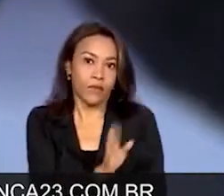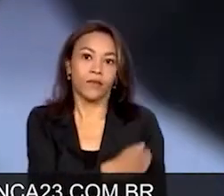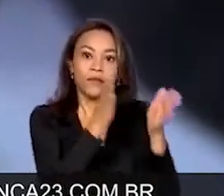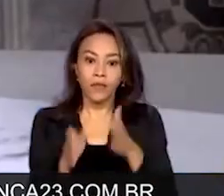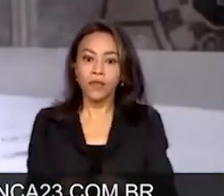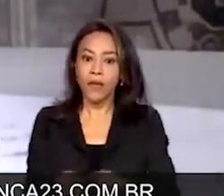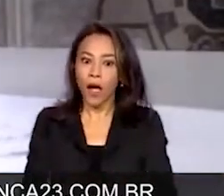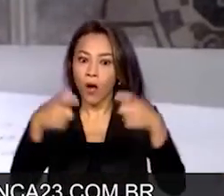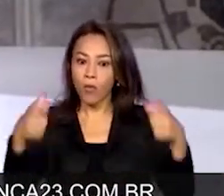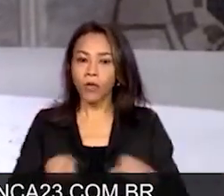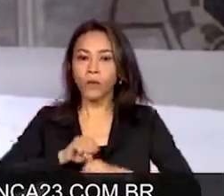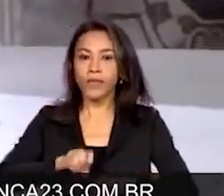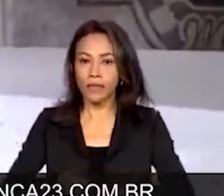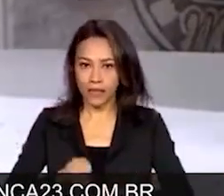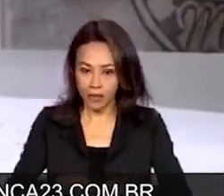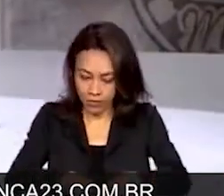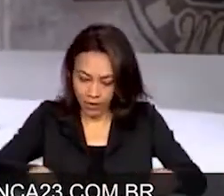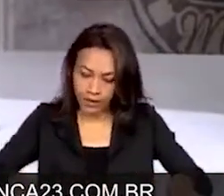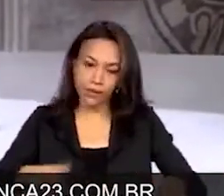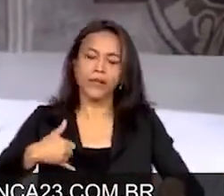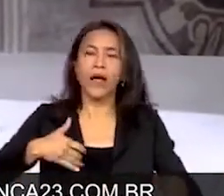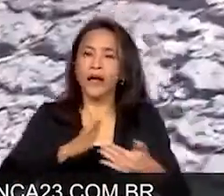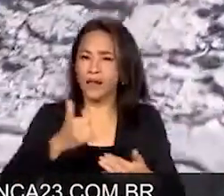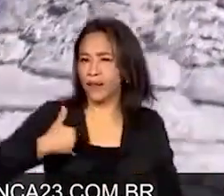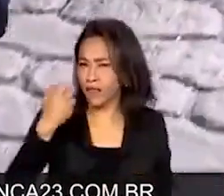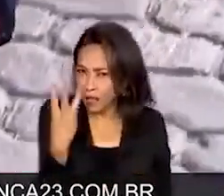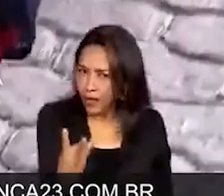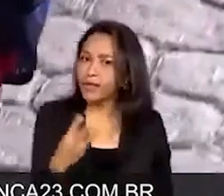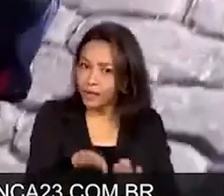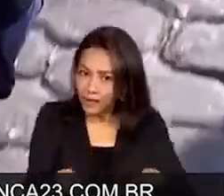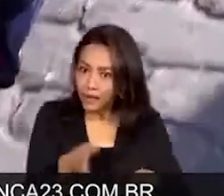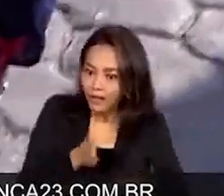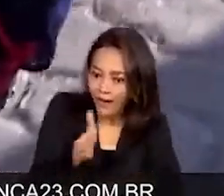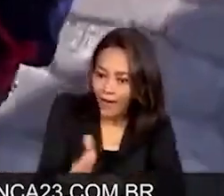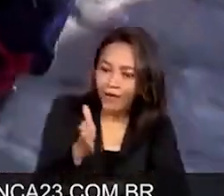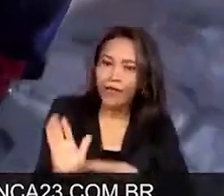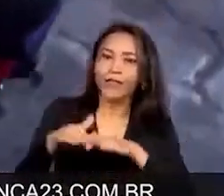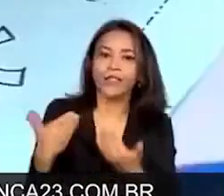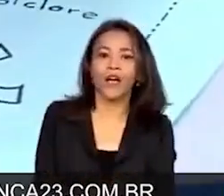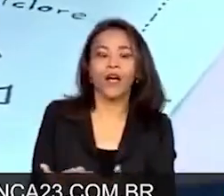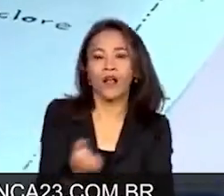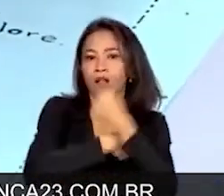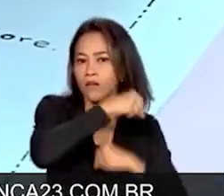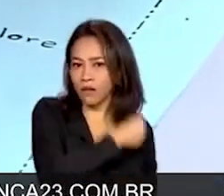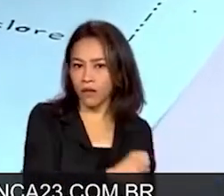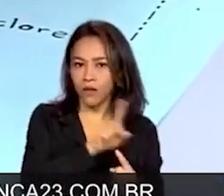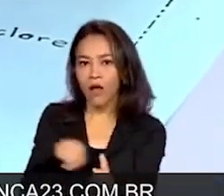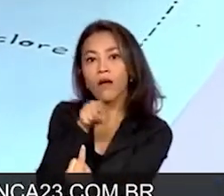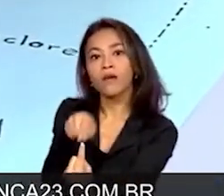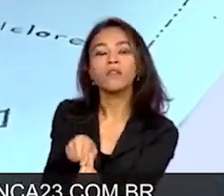infantil. 36% das crianças até 3 anos frequentaram a escola no ano passado. A meta